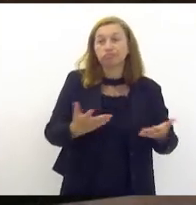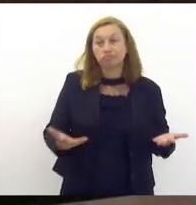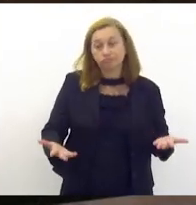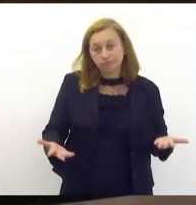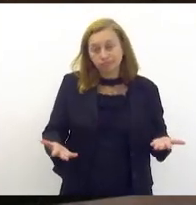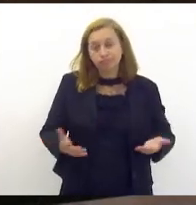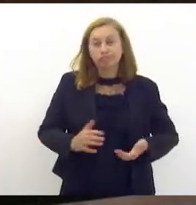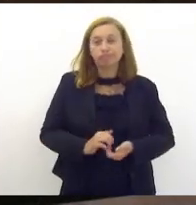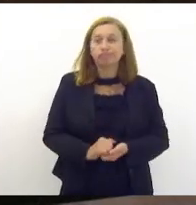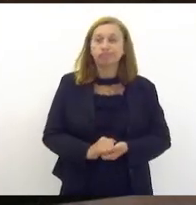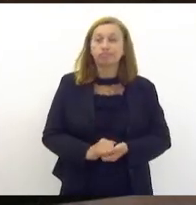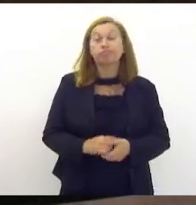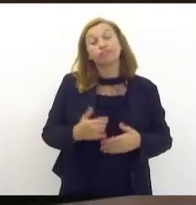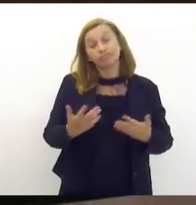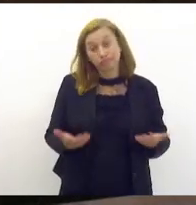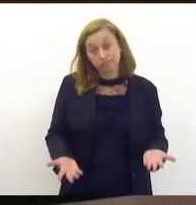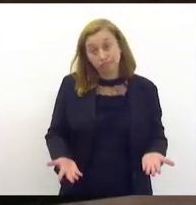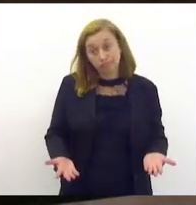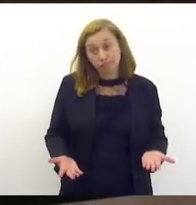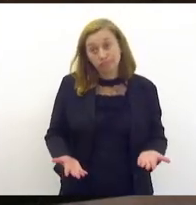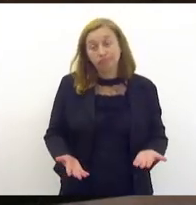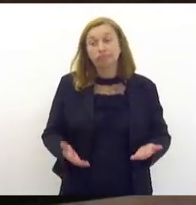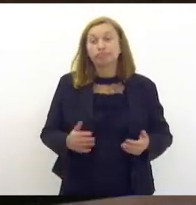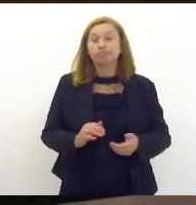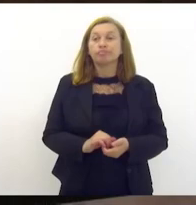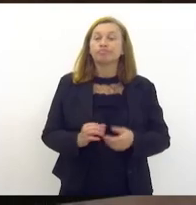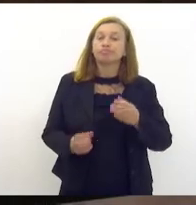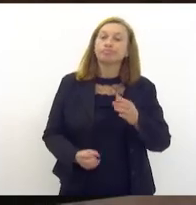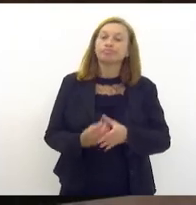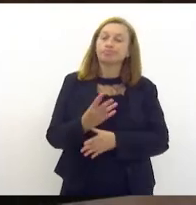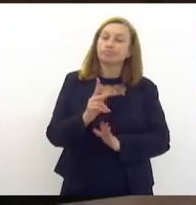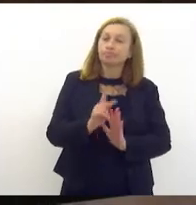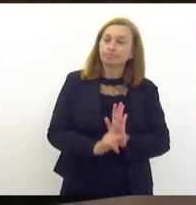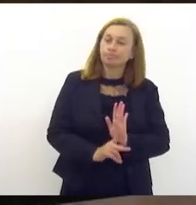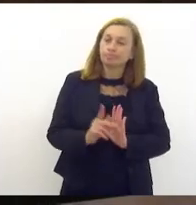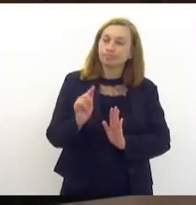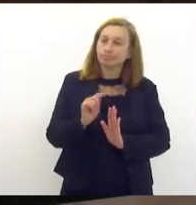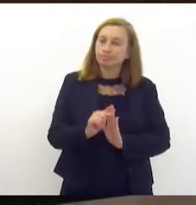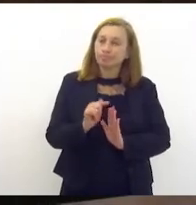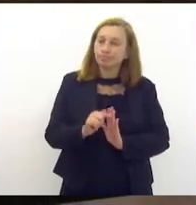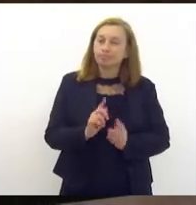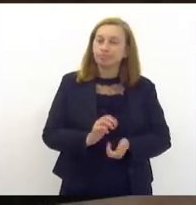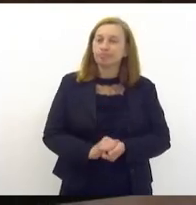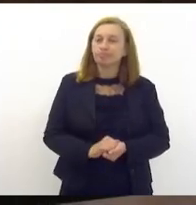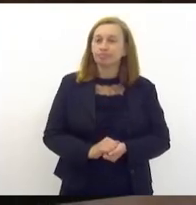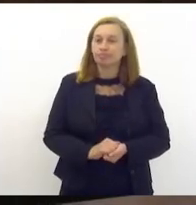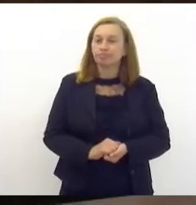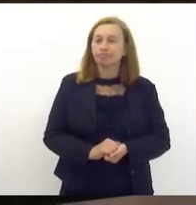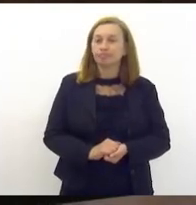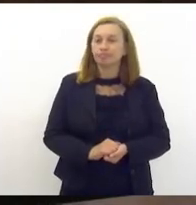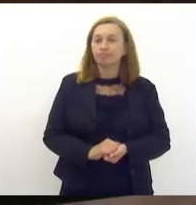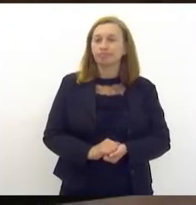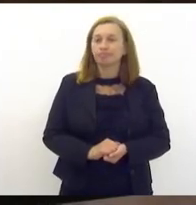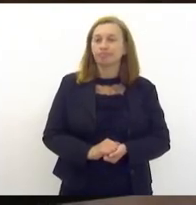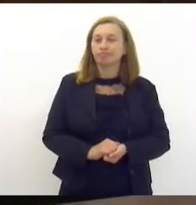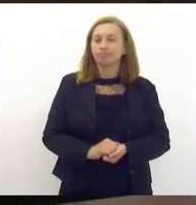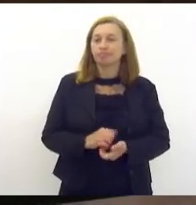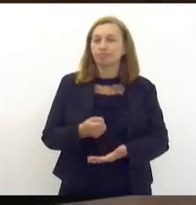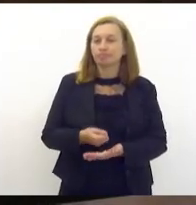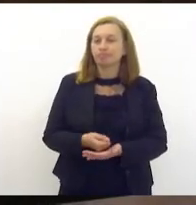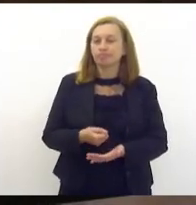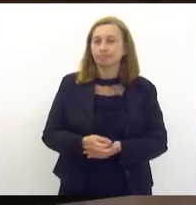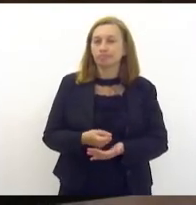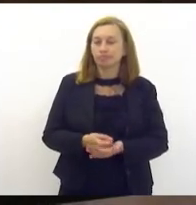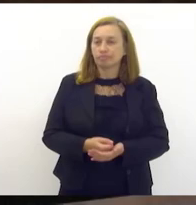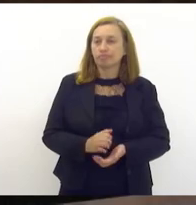foi roubado. Então, nós criamos esse projeto aqui de forma com que fique obrigado ao